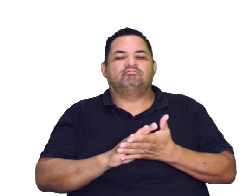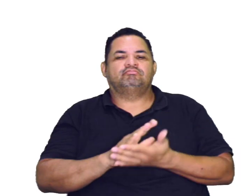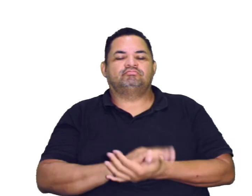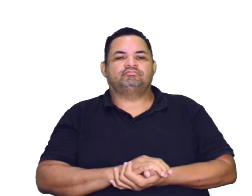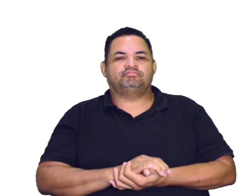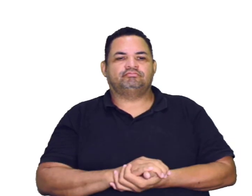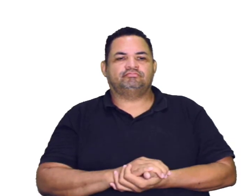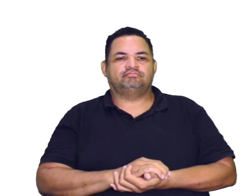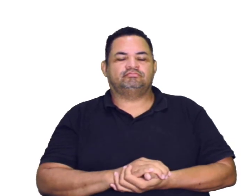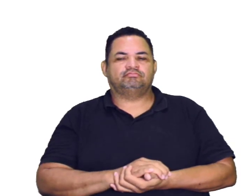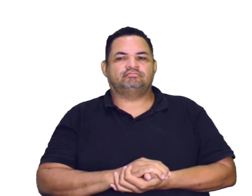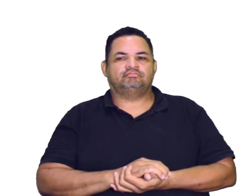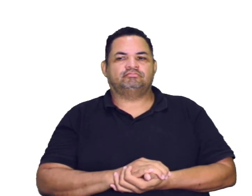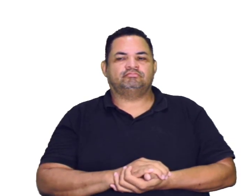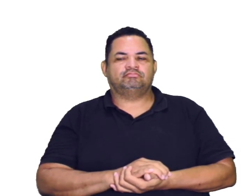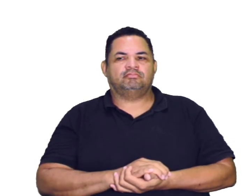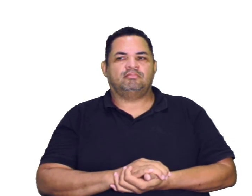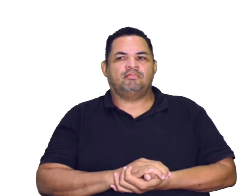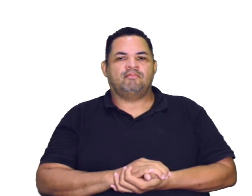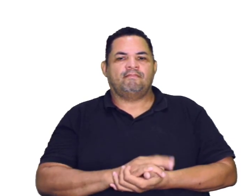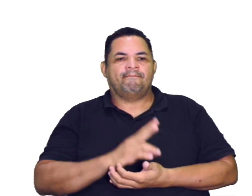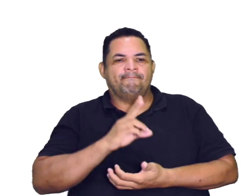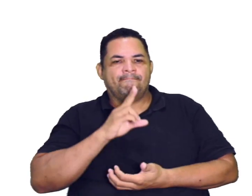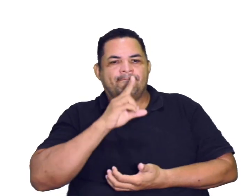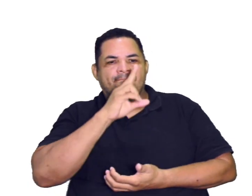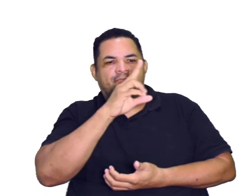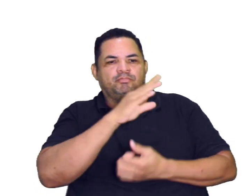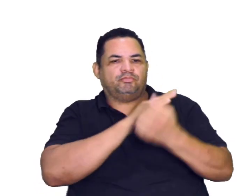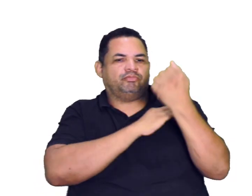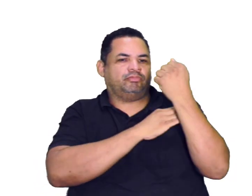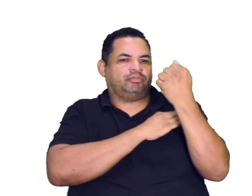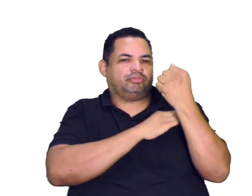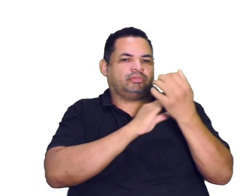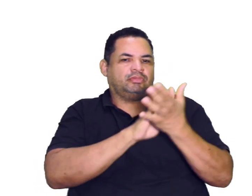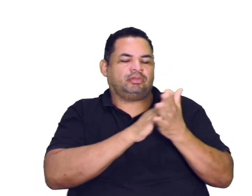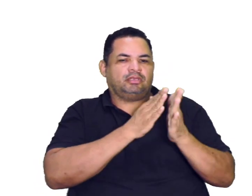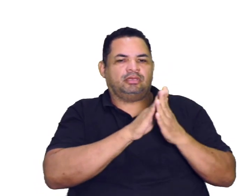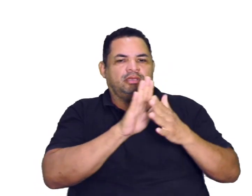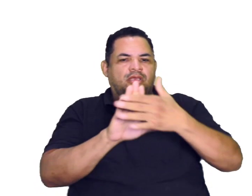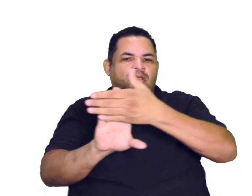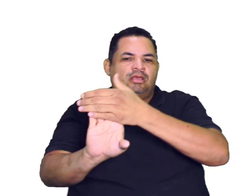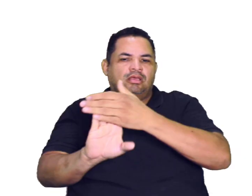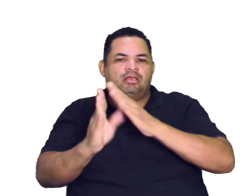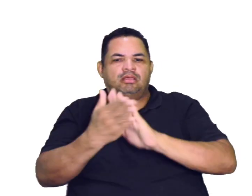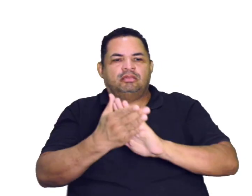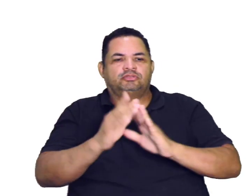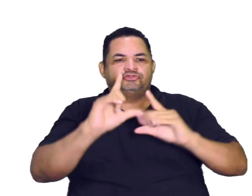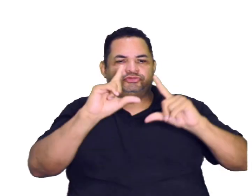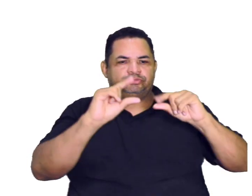água, dentro da água. Sendo aí fortalecimento do músculo, alongamento,